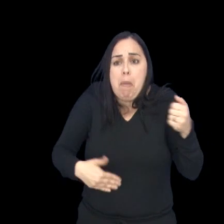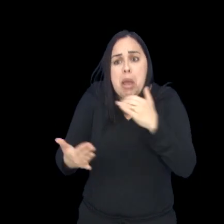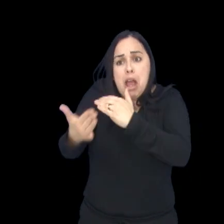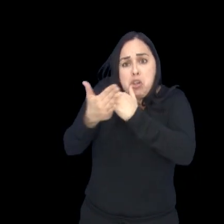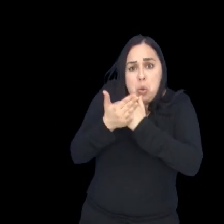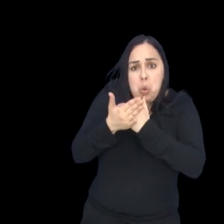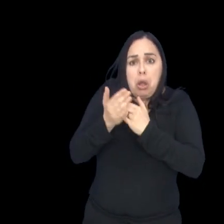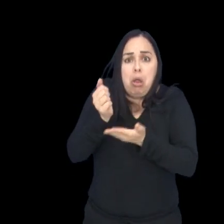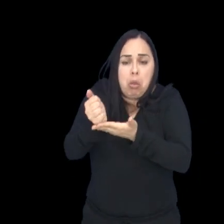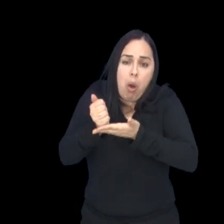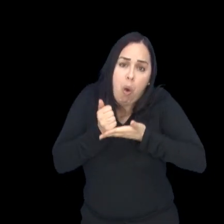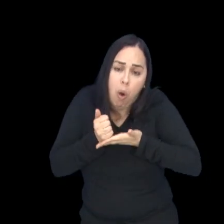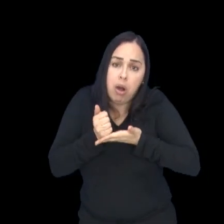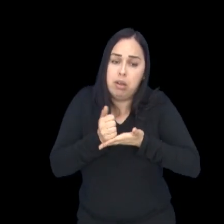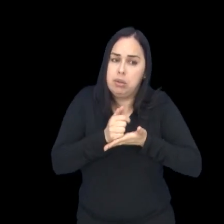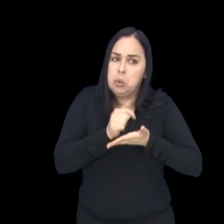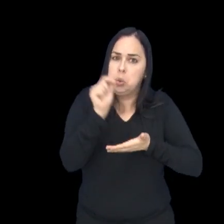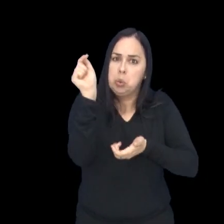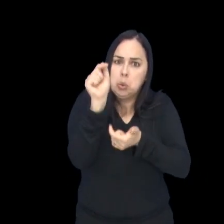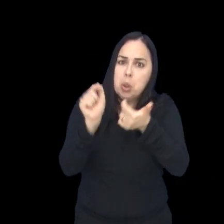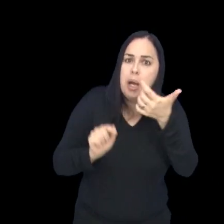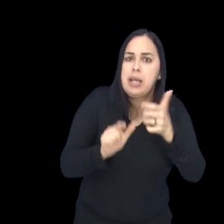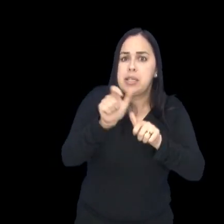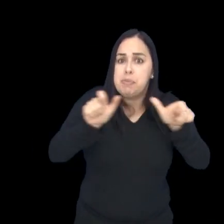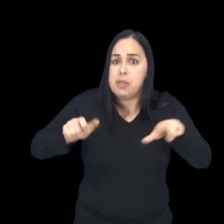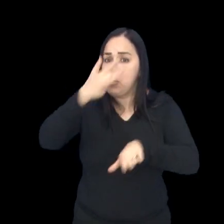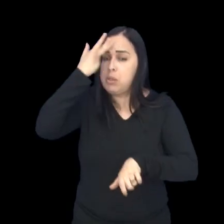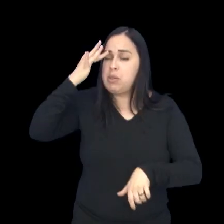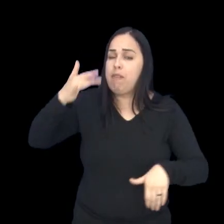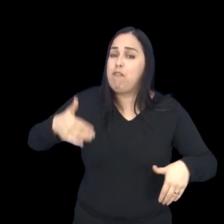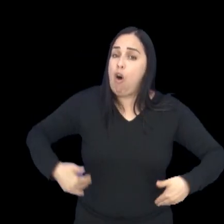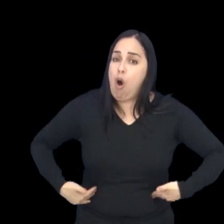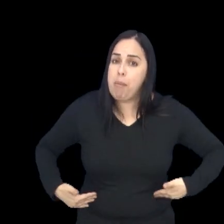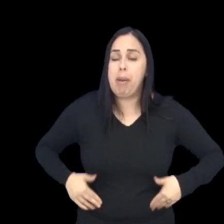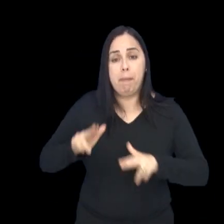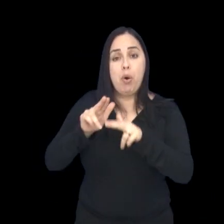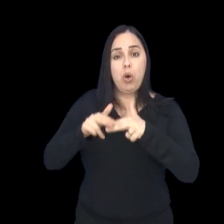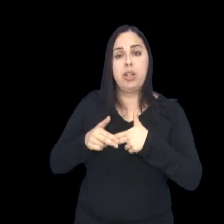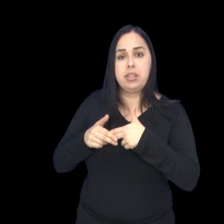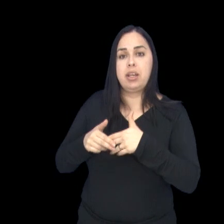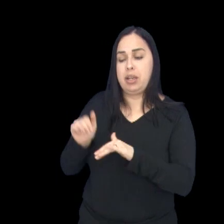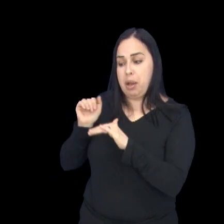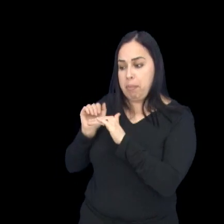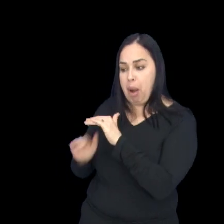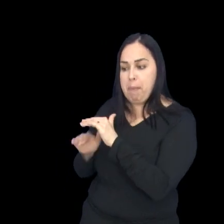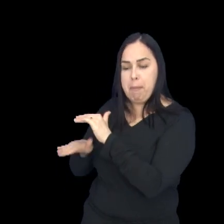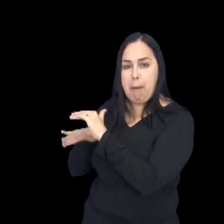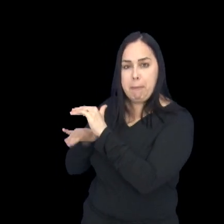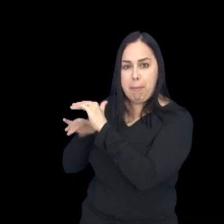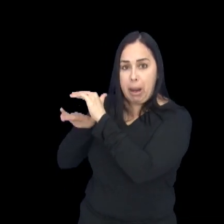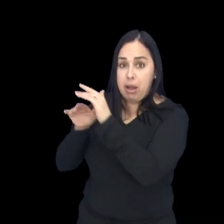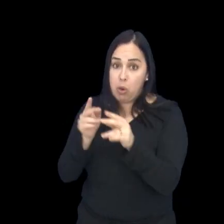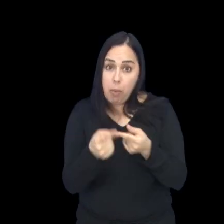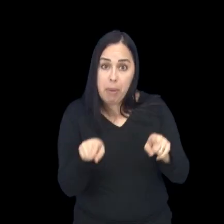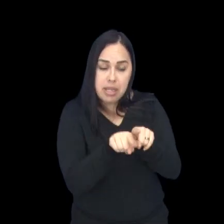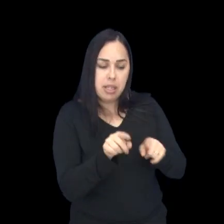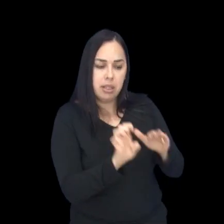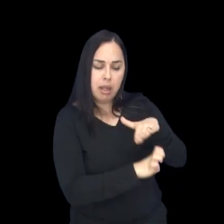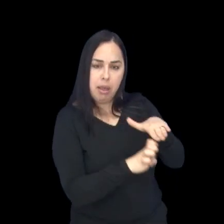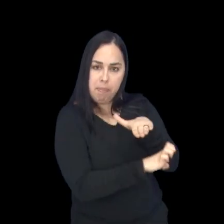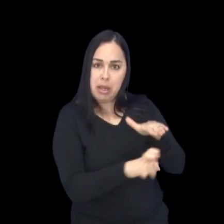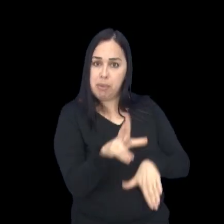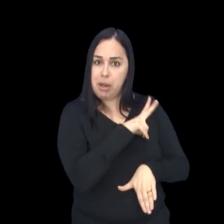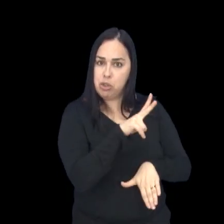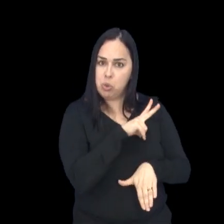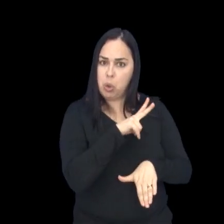Socorro, muitas pessoas passando fome. Então a nossa ideia é criar um fundo com participação da empresa privada, pública,